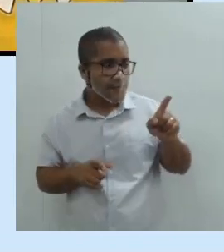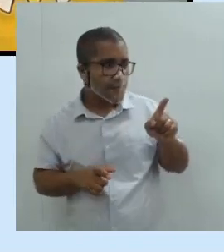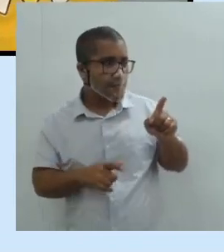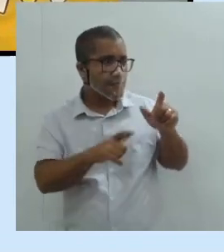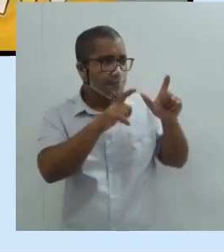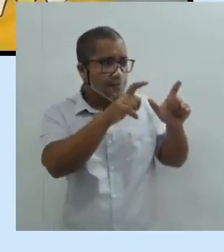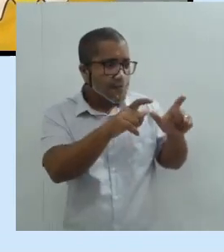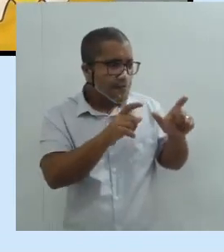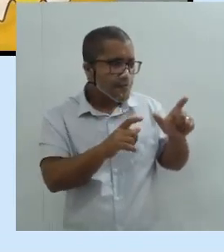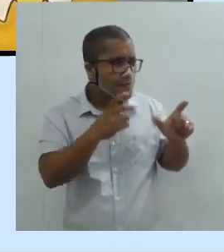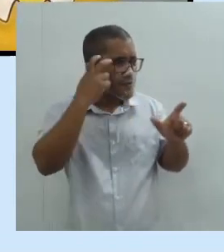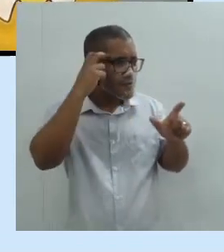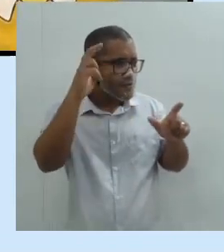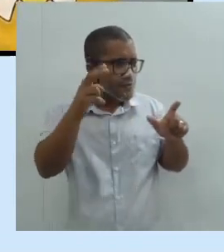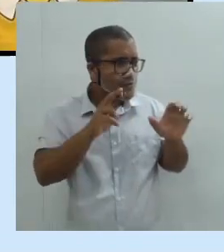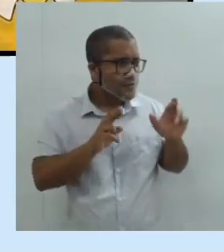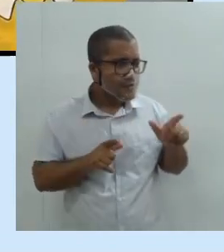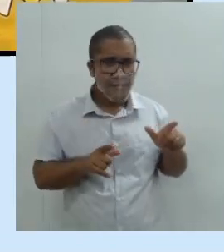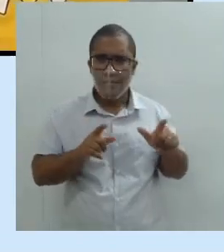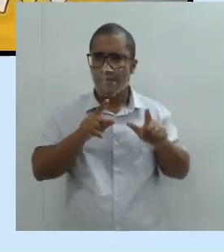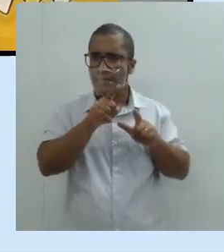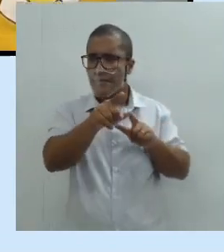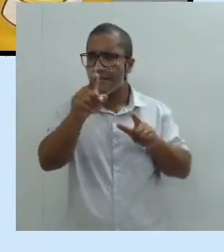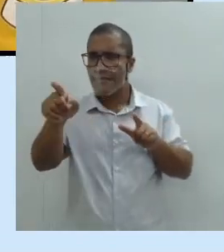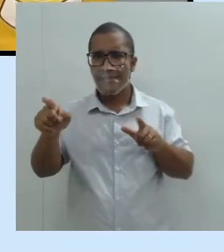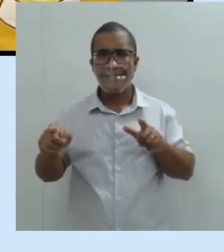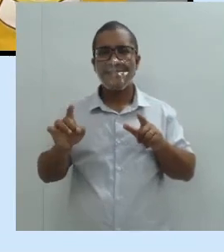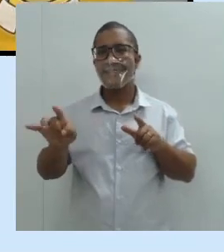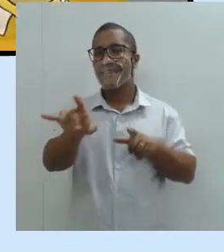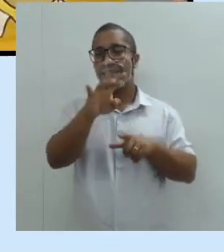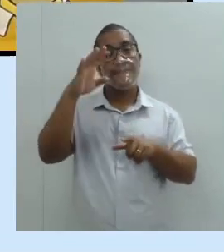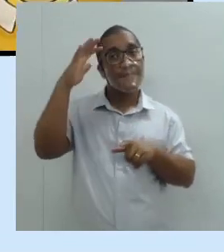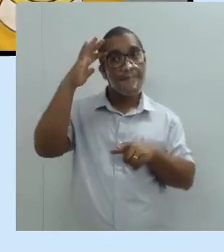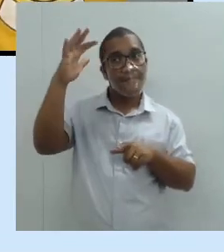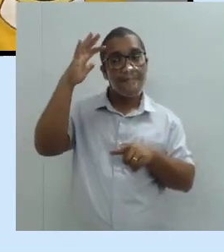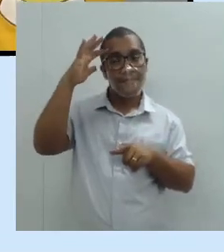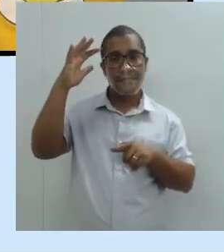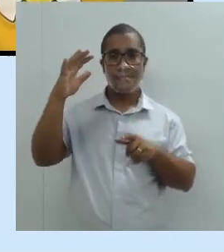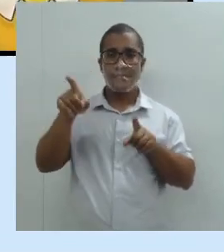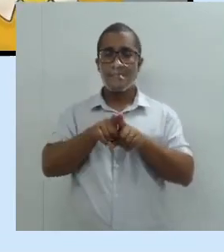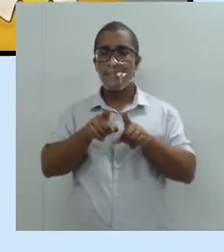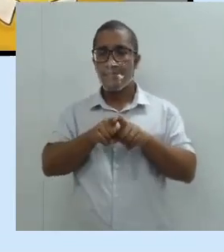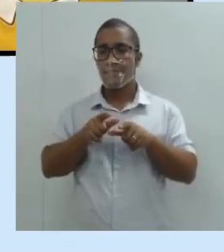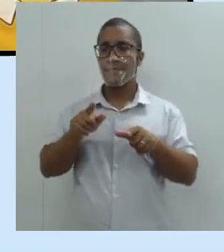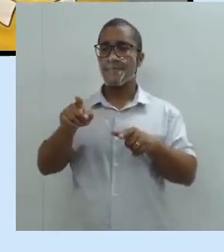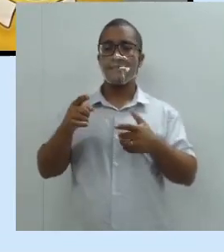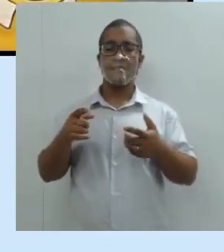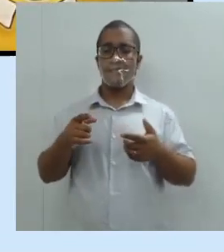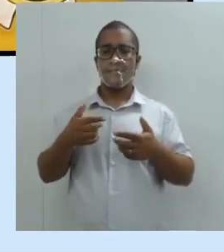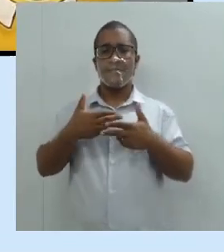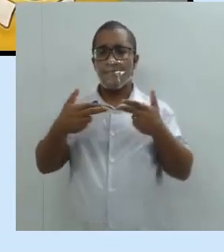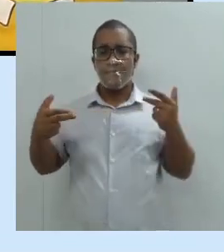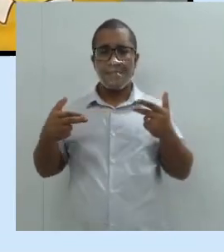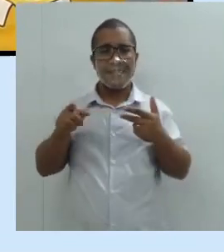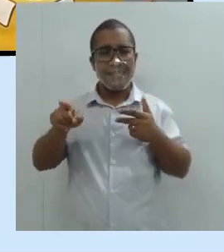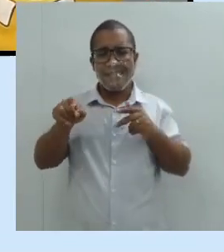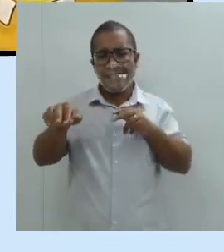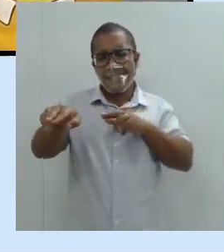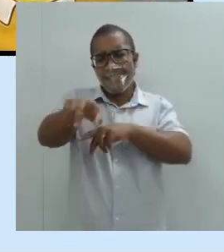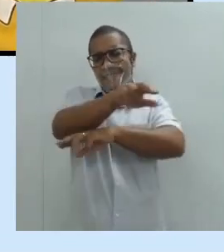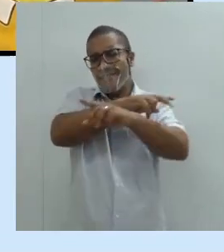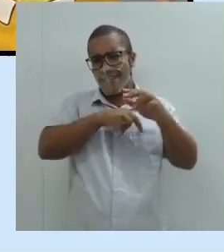para qualquer canto do estado, tem um modo de pensar, tem um modo de agir. Tudo isso se chama